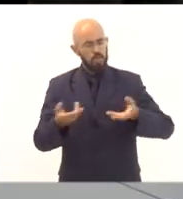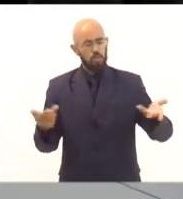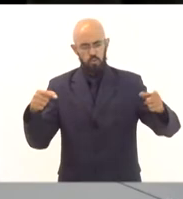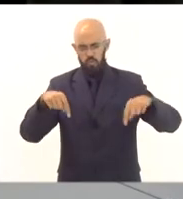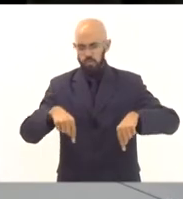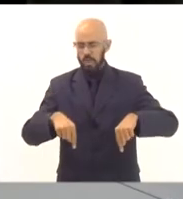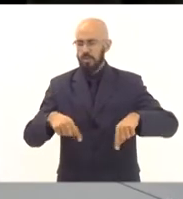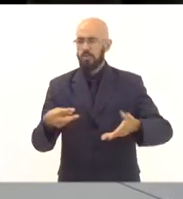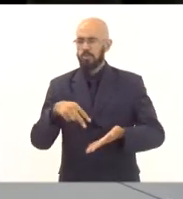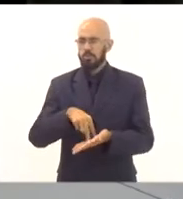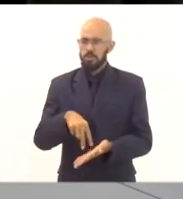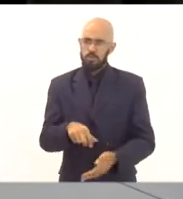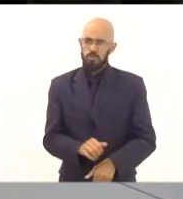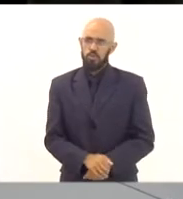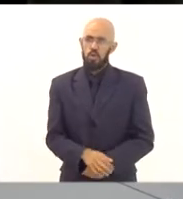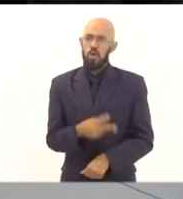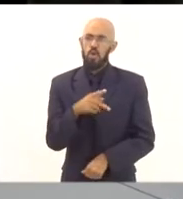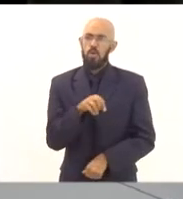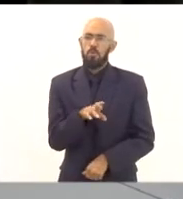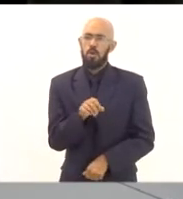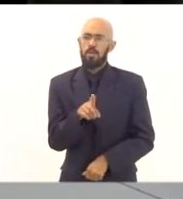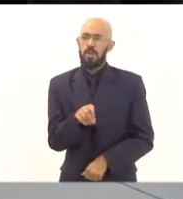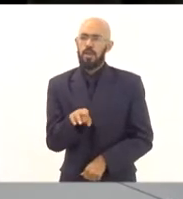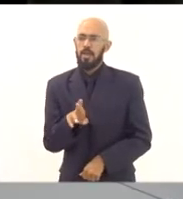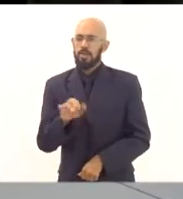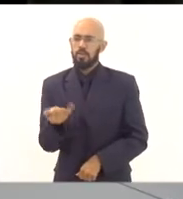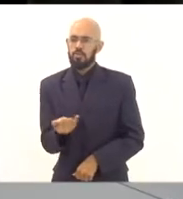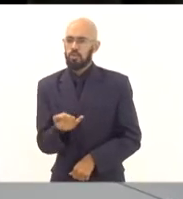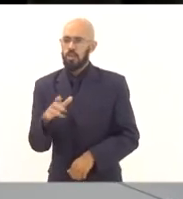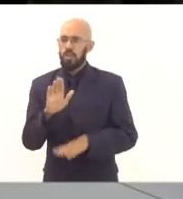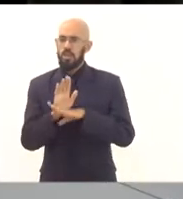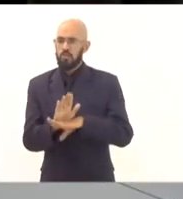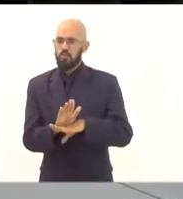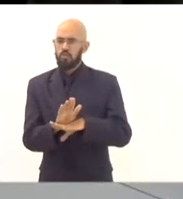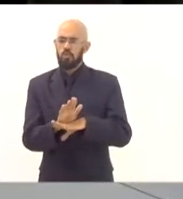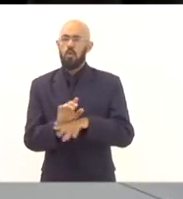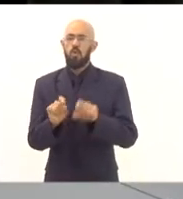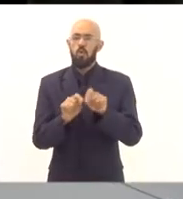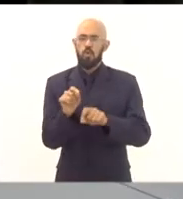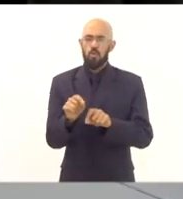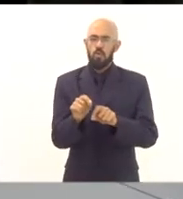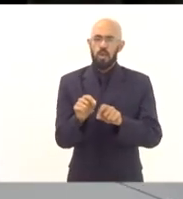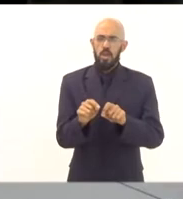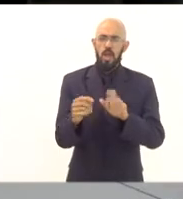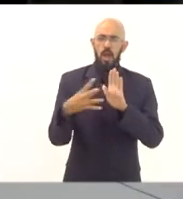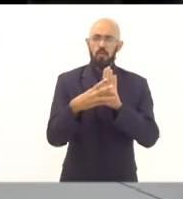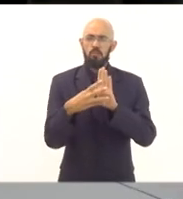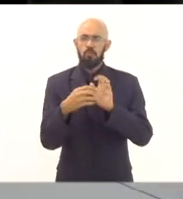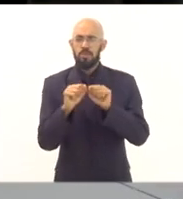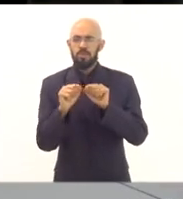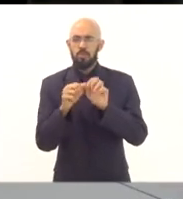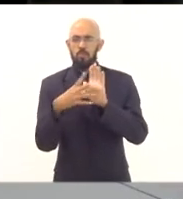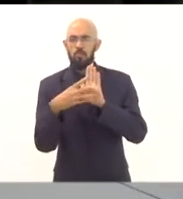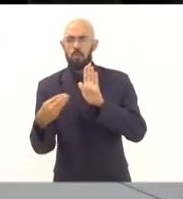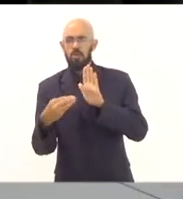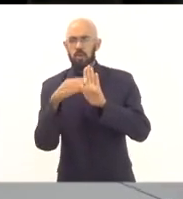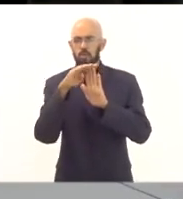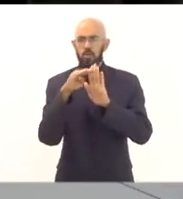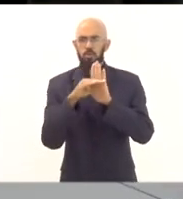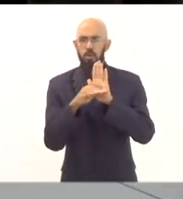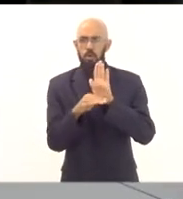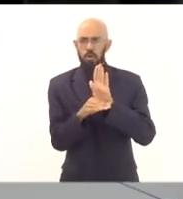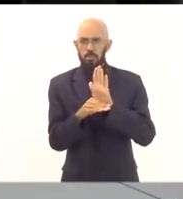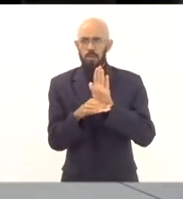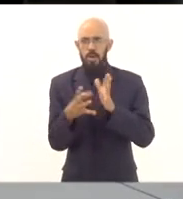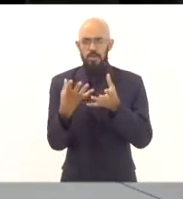o proderj Na verdade nesse programa ele ajudou personalizar todas as questões do programa recebendo